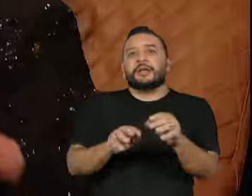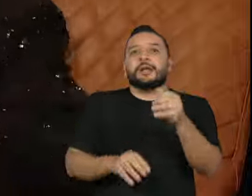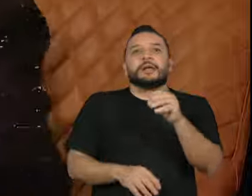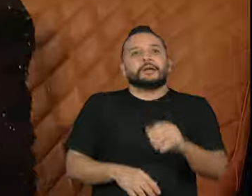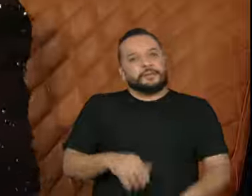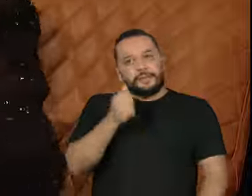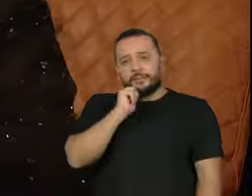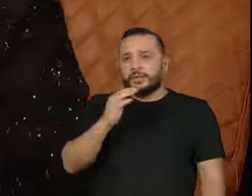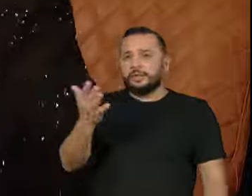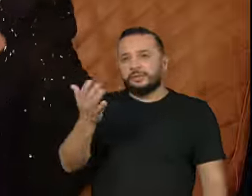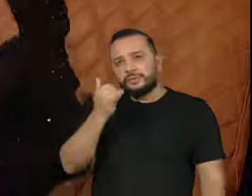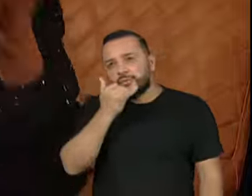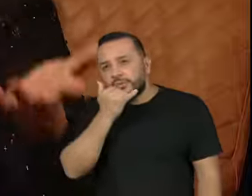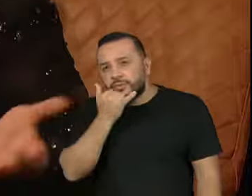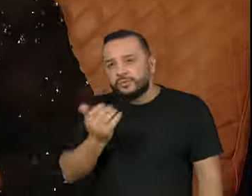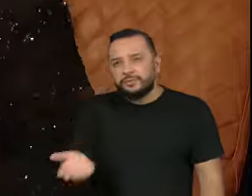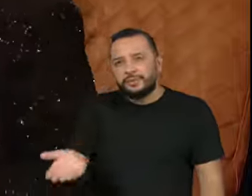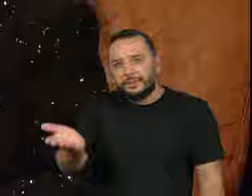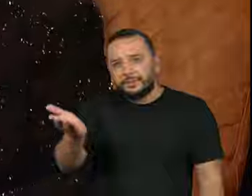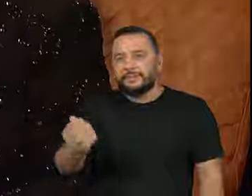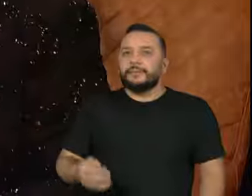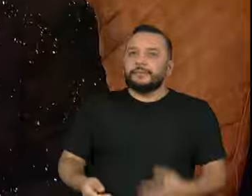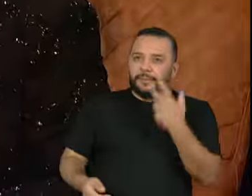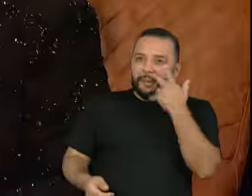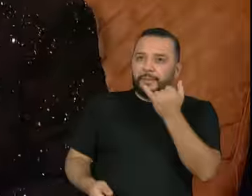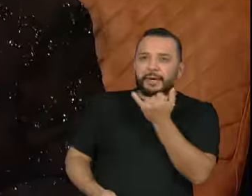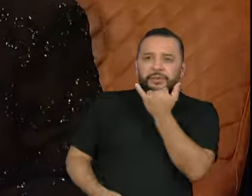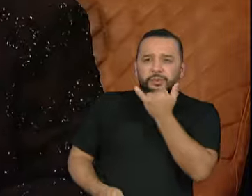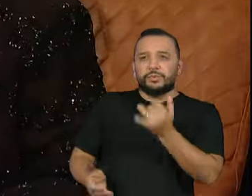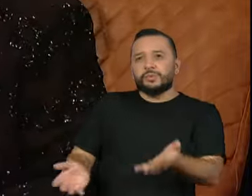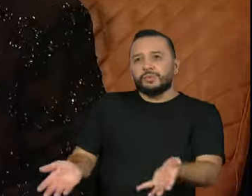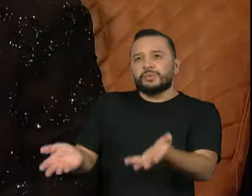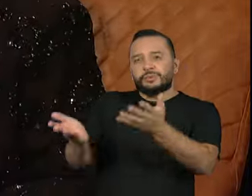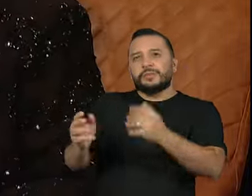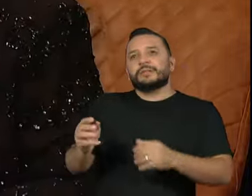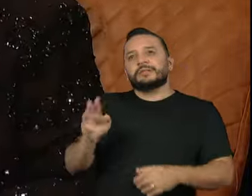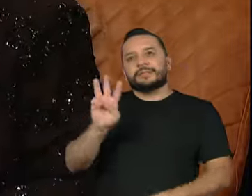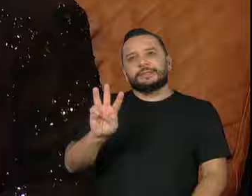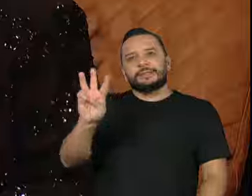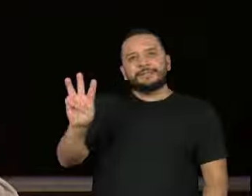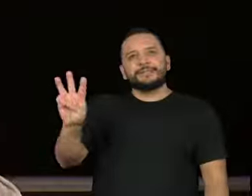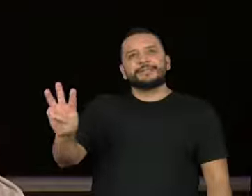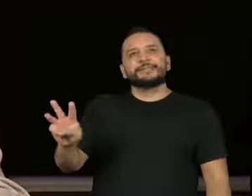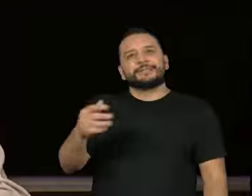meu pai, muito gentil e tal. Essa foi uma cena terrível.